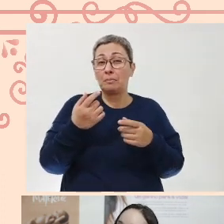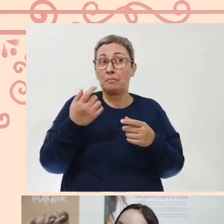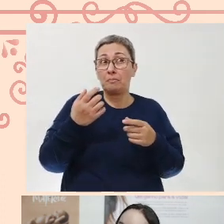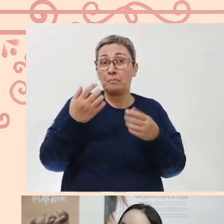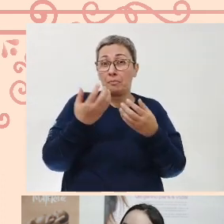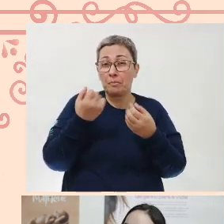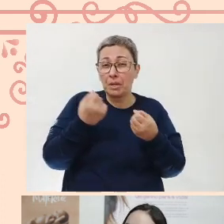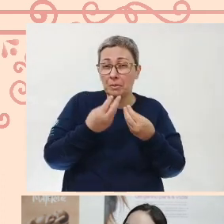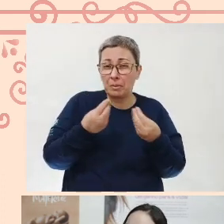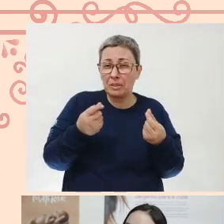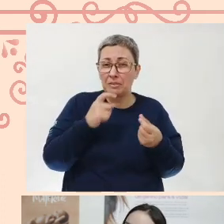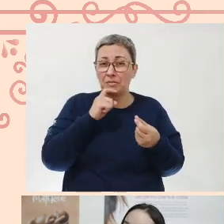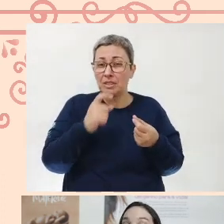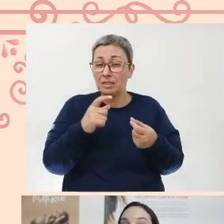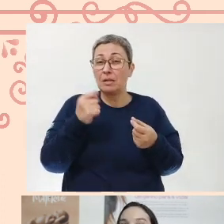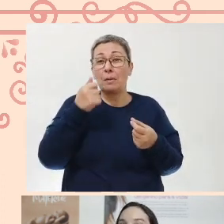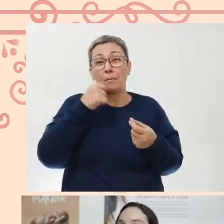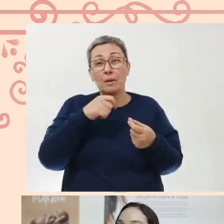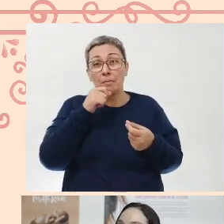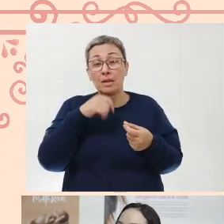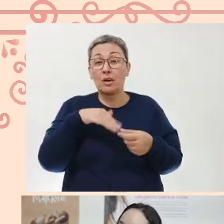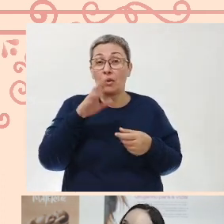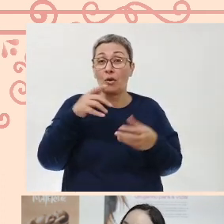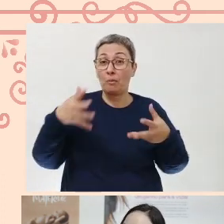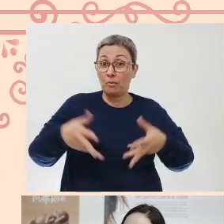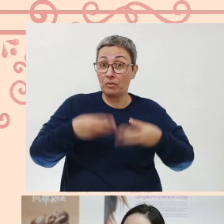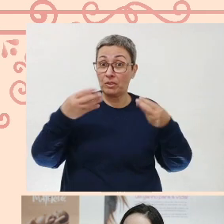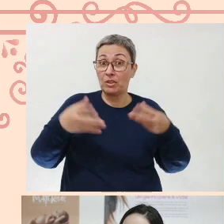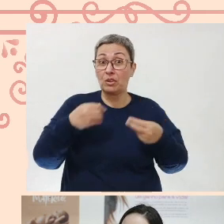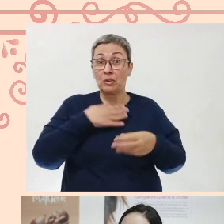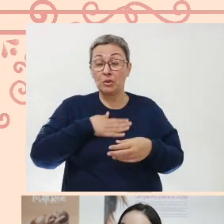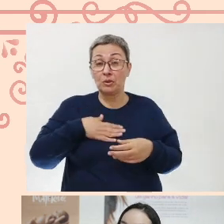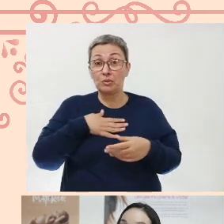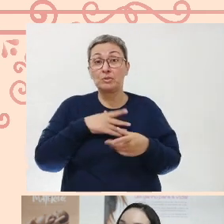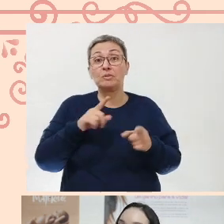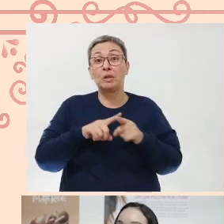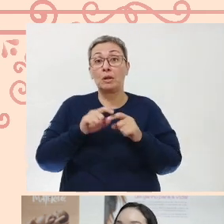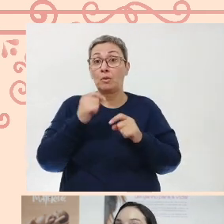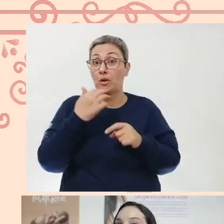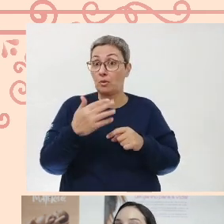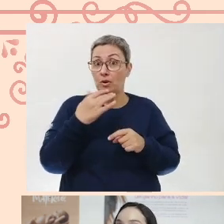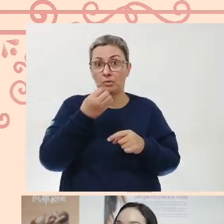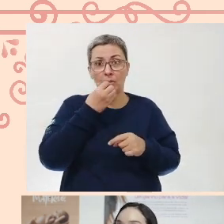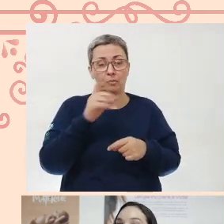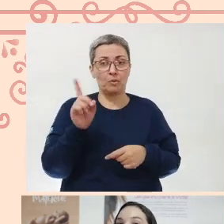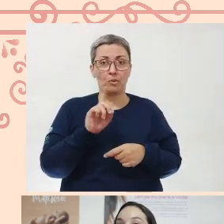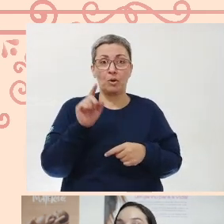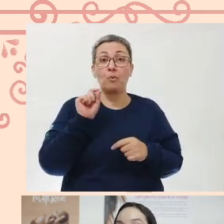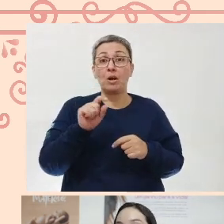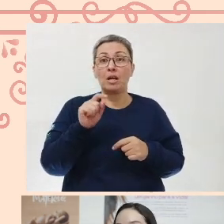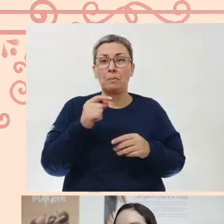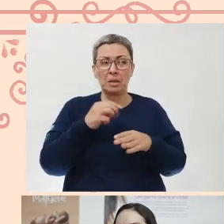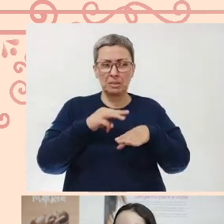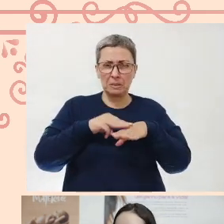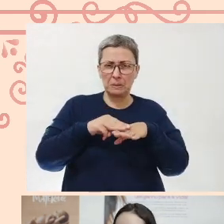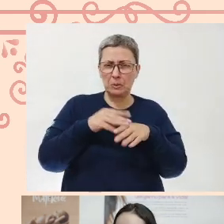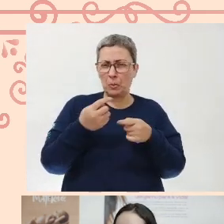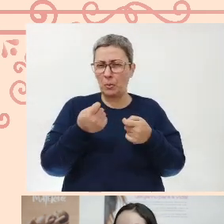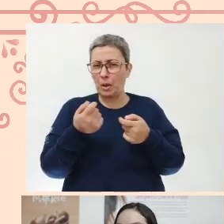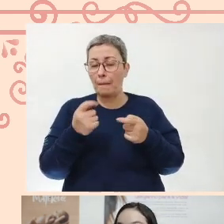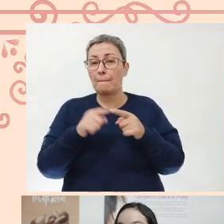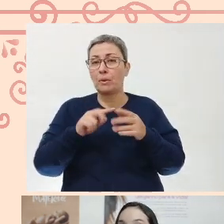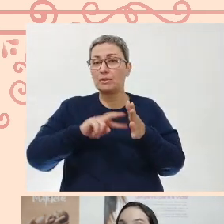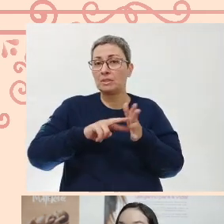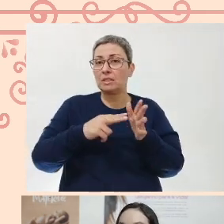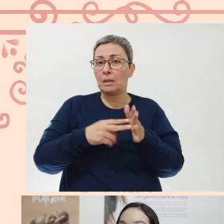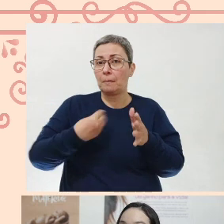com uma tonalidade mais esverdeada. A gente já sabe que é uma mãe que come bastante verdura. A única cor que não é boa é uma cor mais amarronzada,